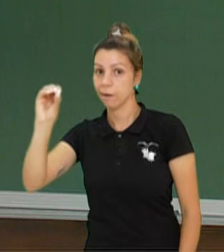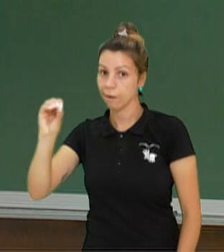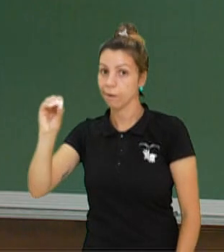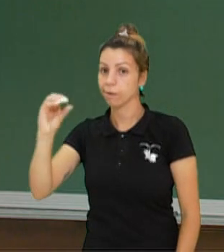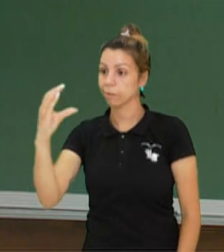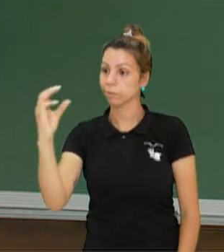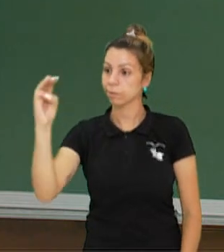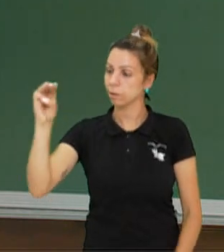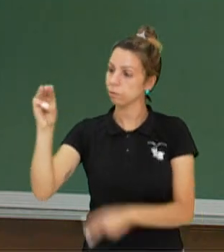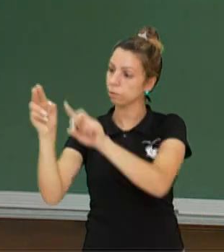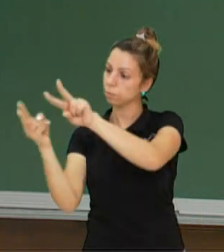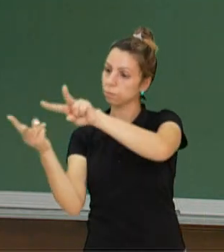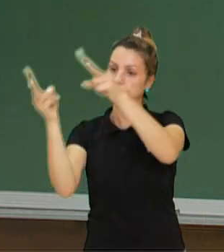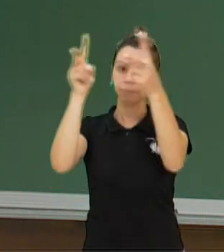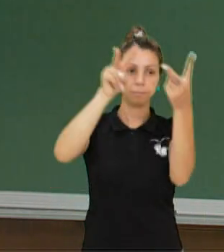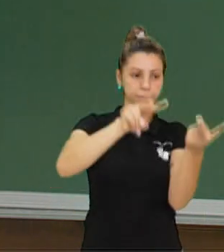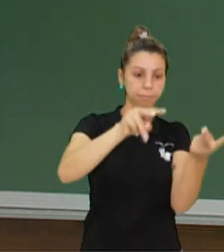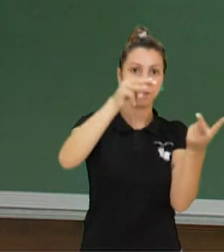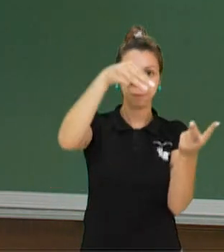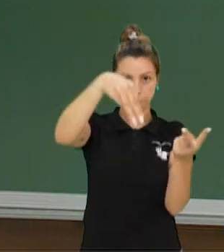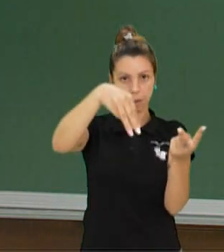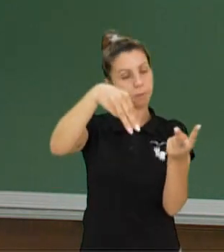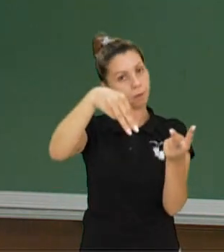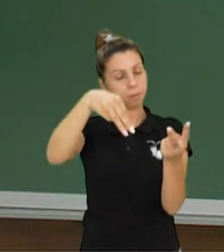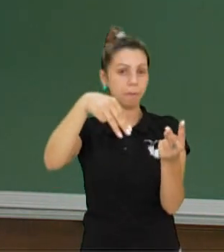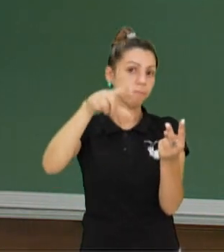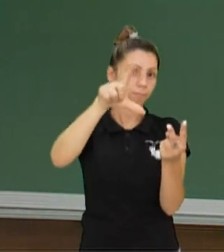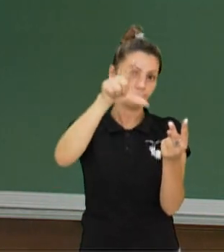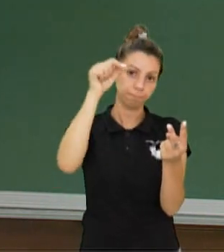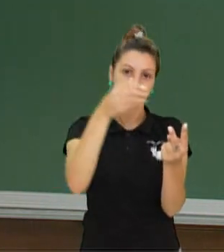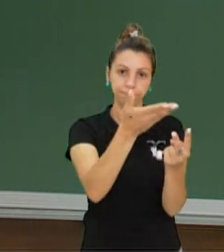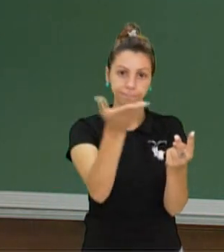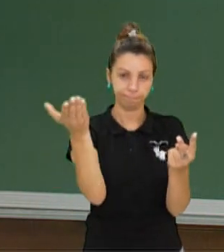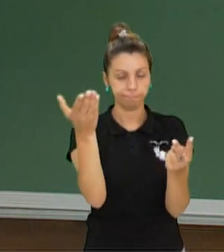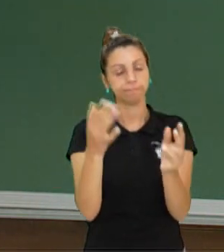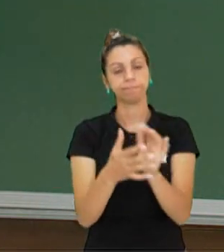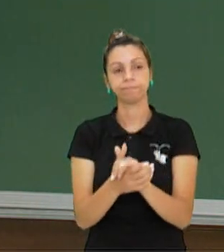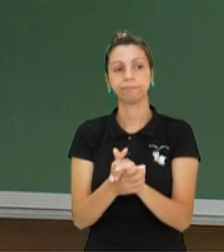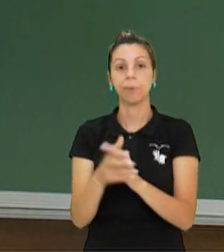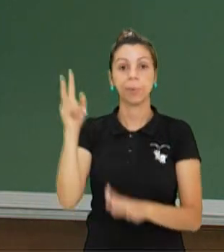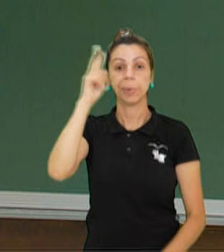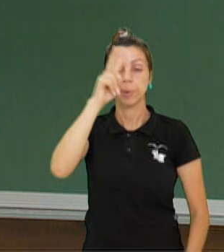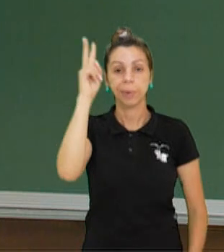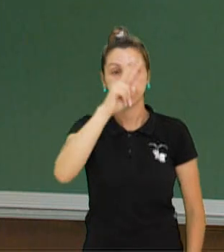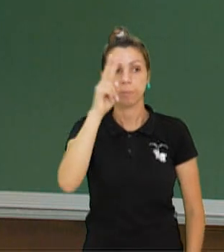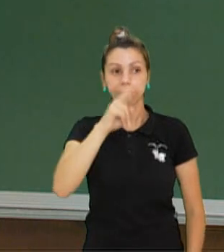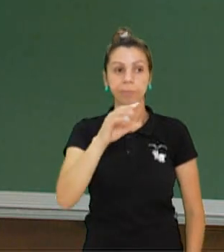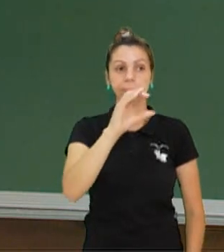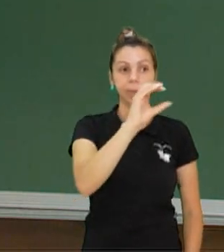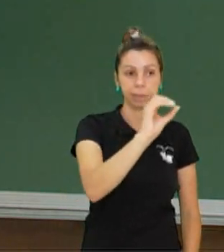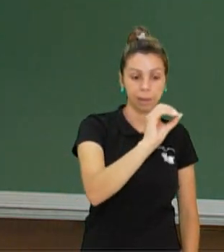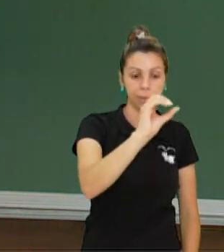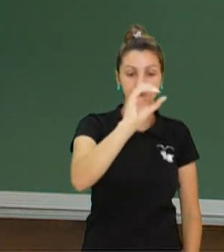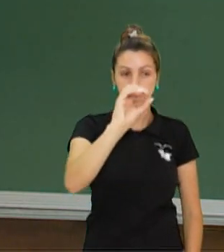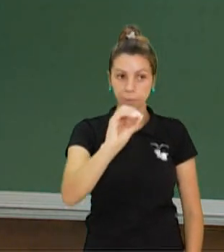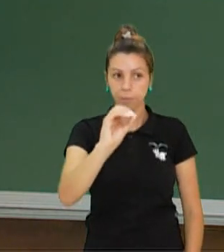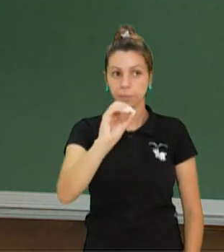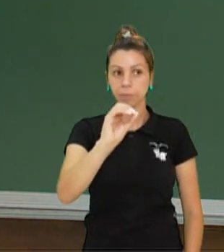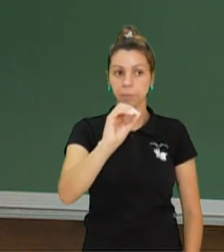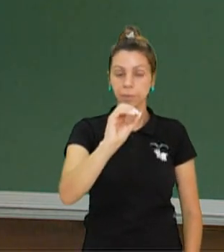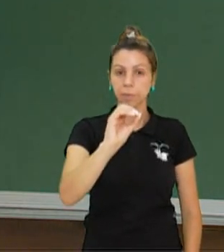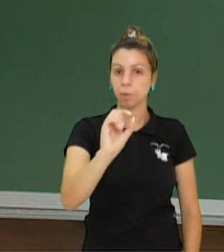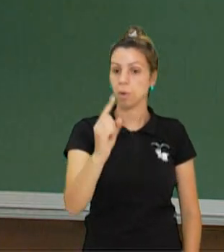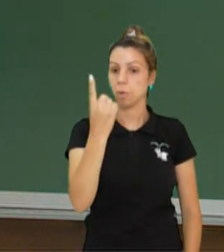aqui, está em centímetros e vou transformar isso em metros, né? Lembrando então, né, que aqui, né, 0, 0, né, ou seja,